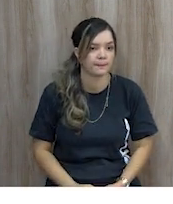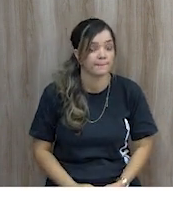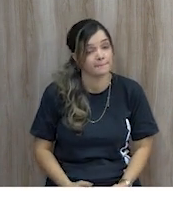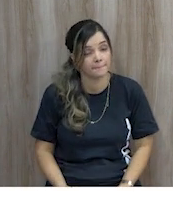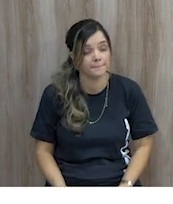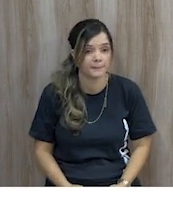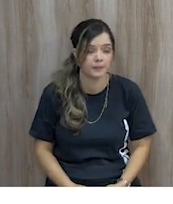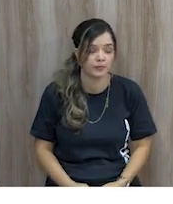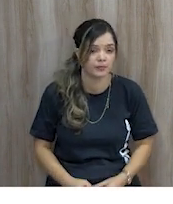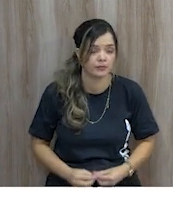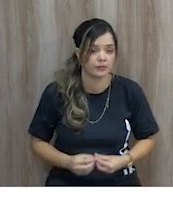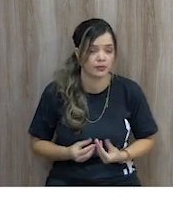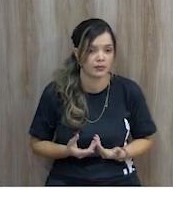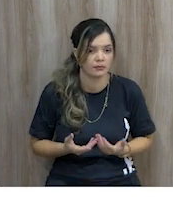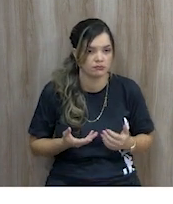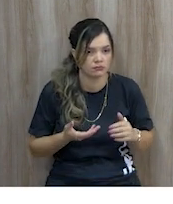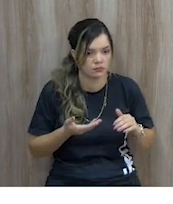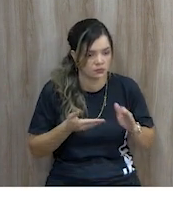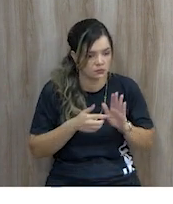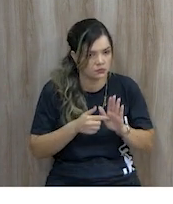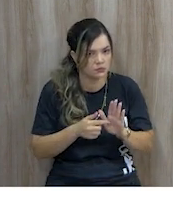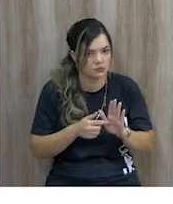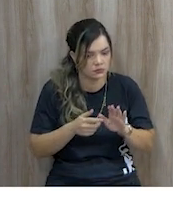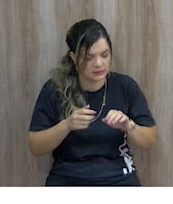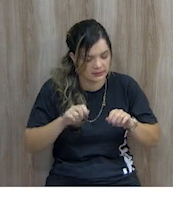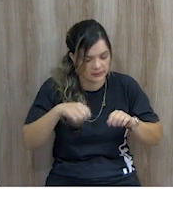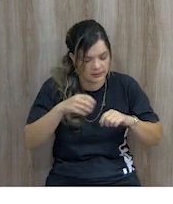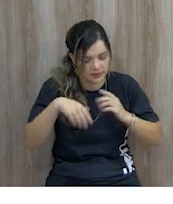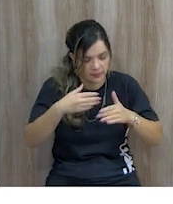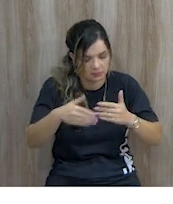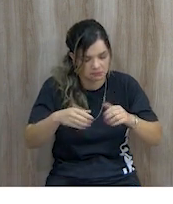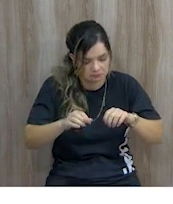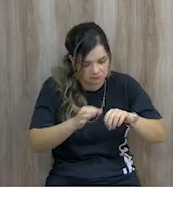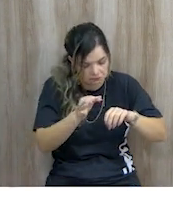faz. Trago esse retalho e suturo.